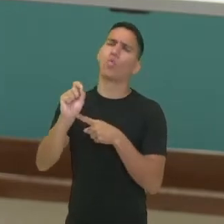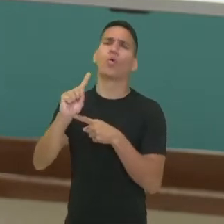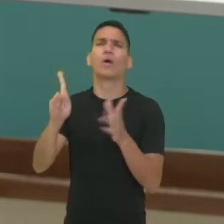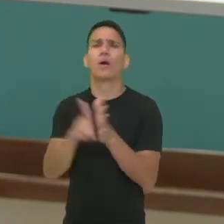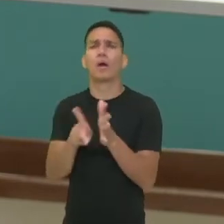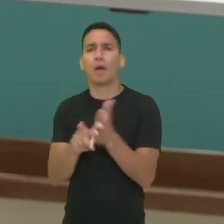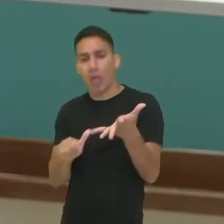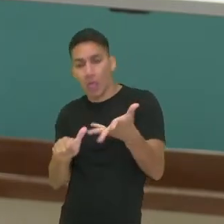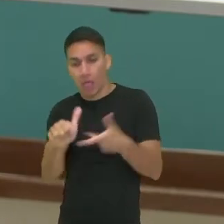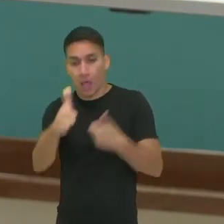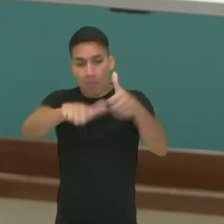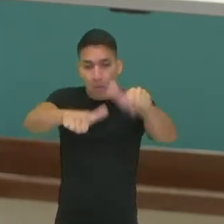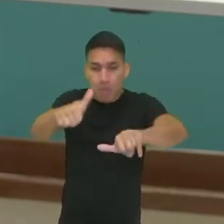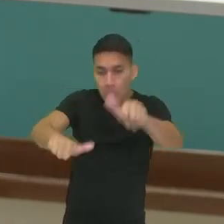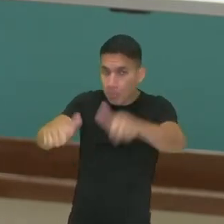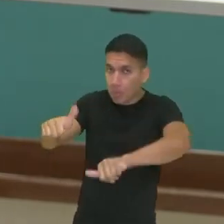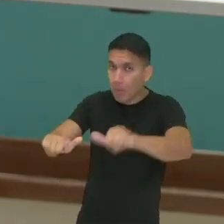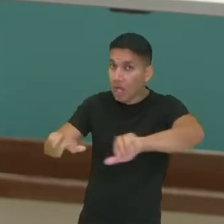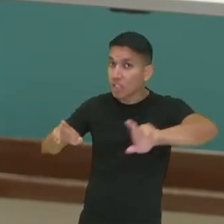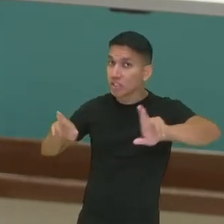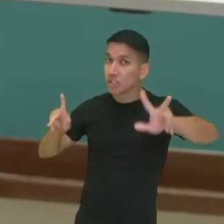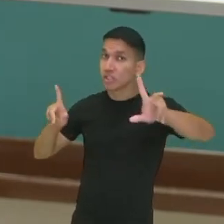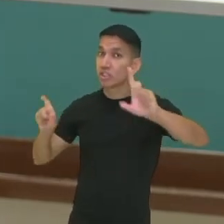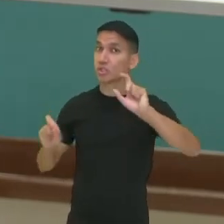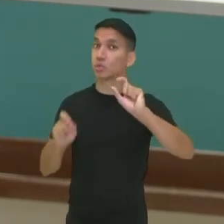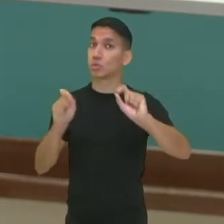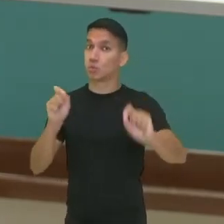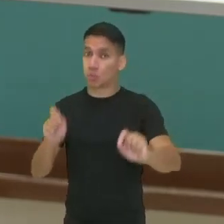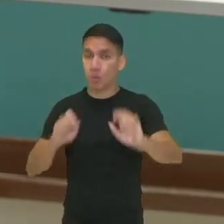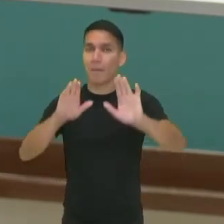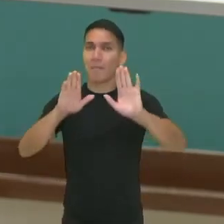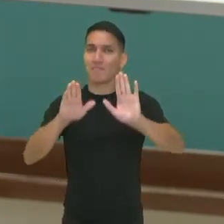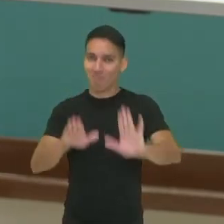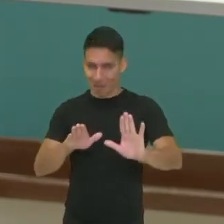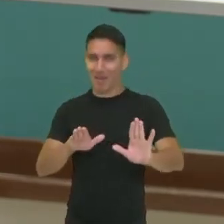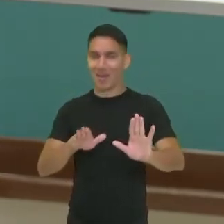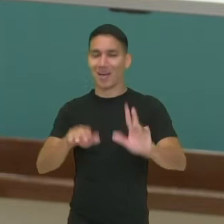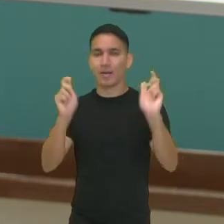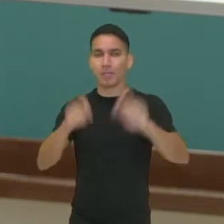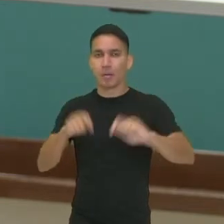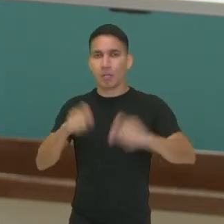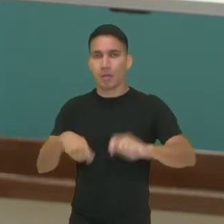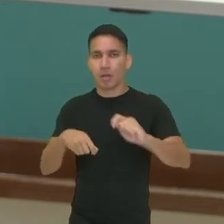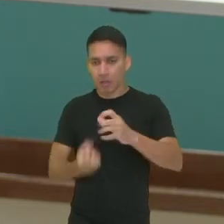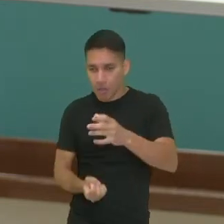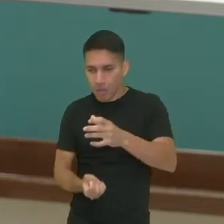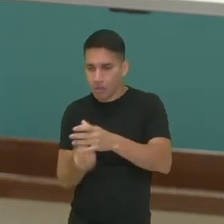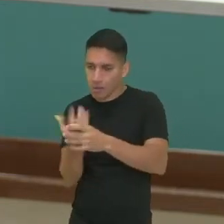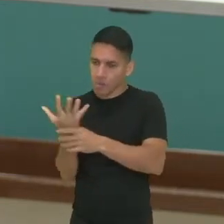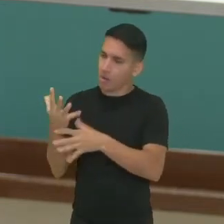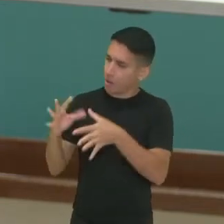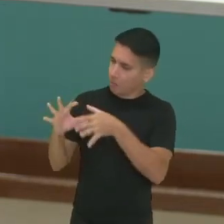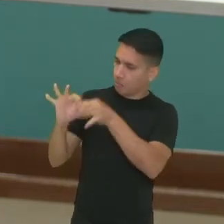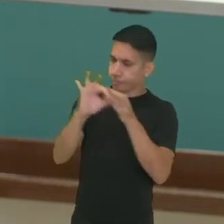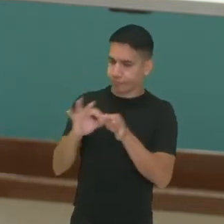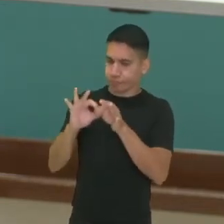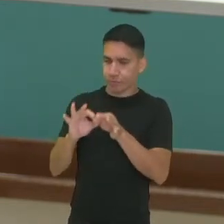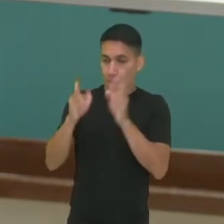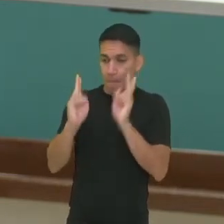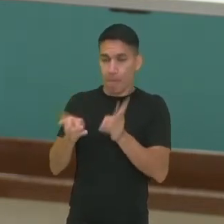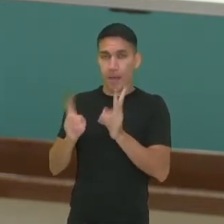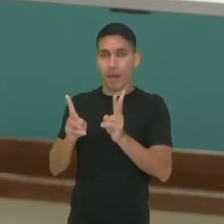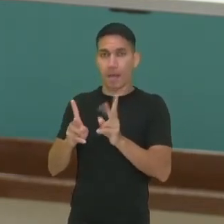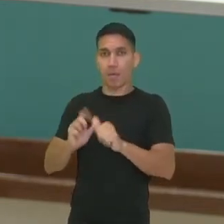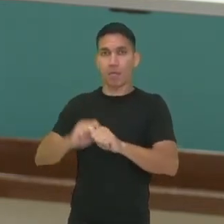substâncias químicas diferentes, mas que são constituídas pelos mesmos átomos,